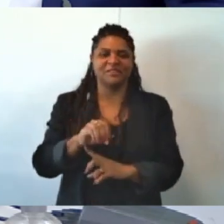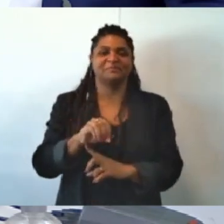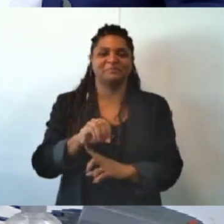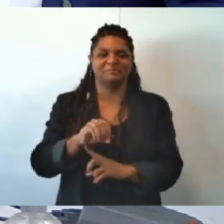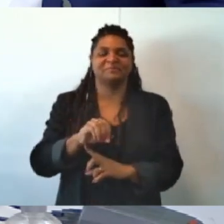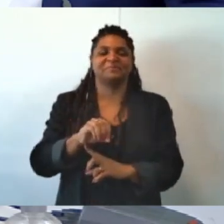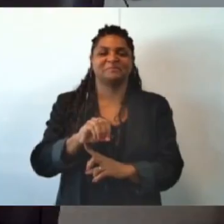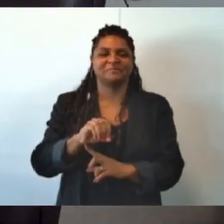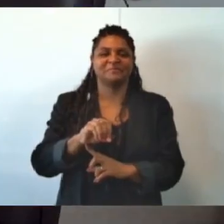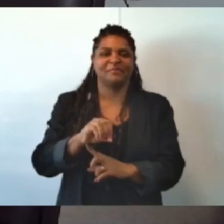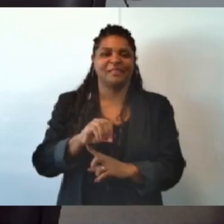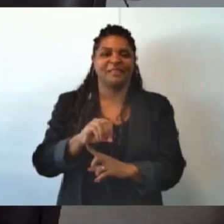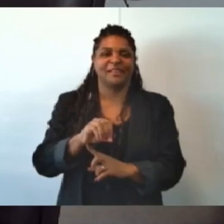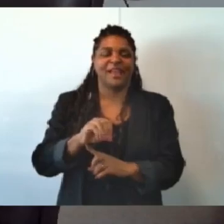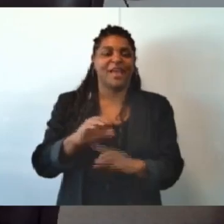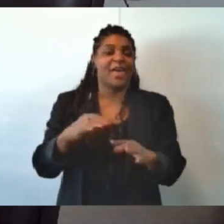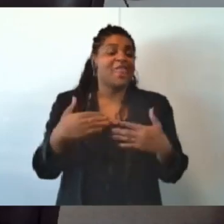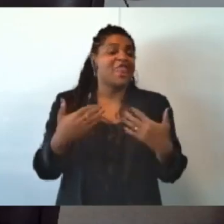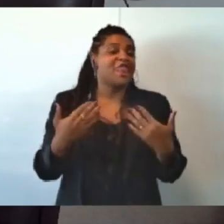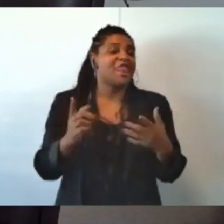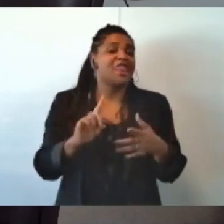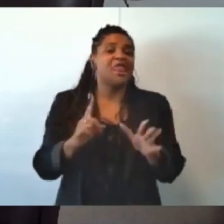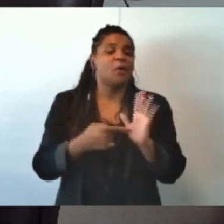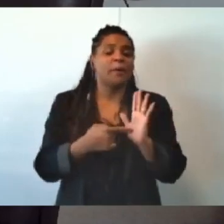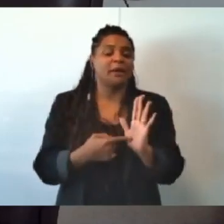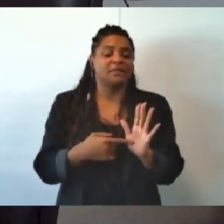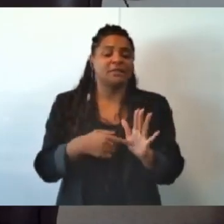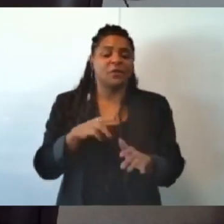em nenhum dia, apareceu um agente da BH Trans